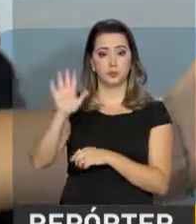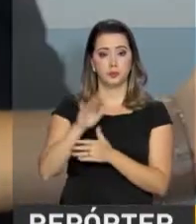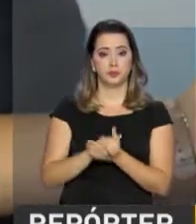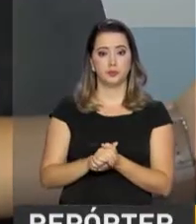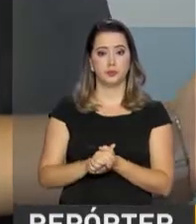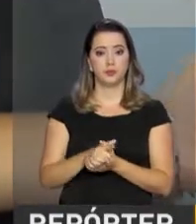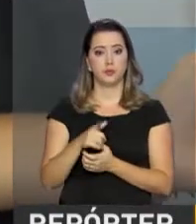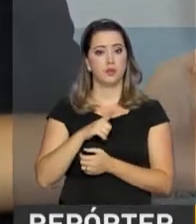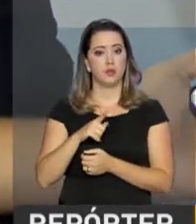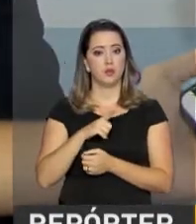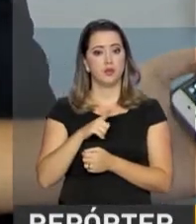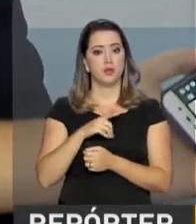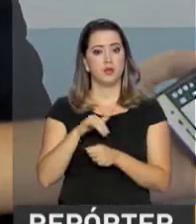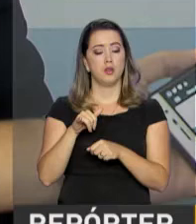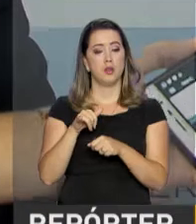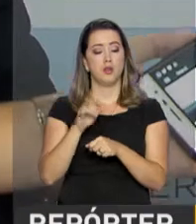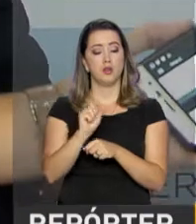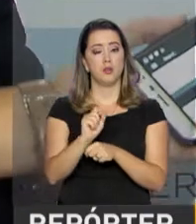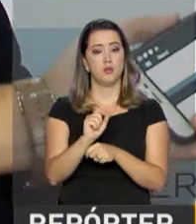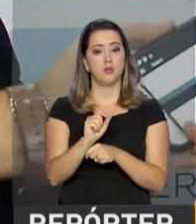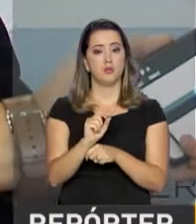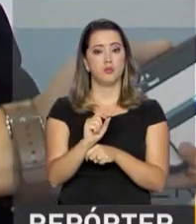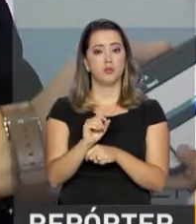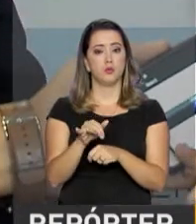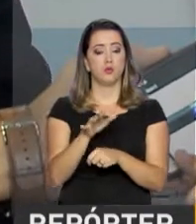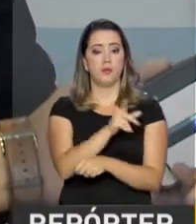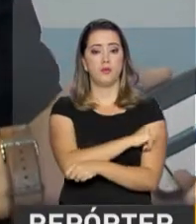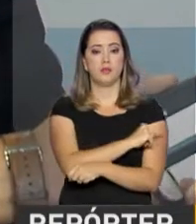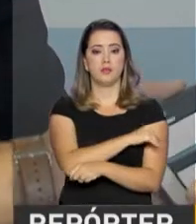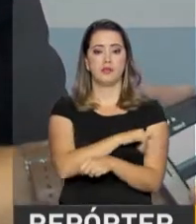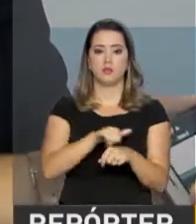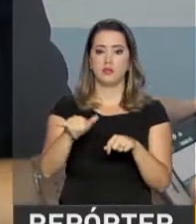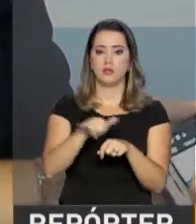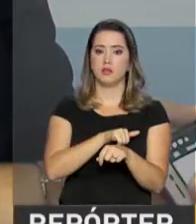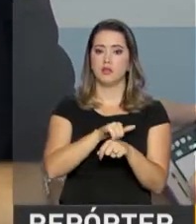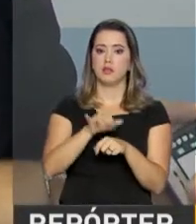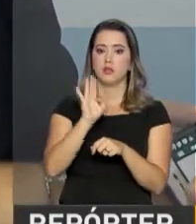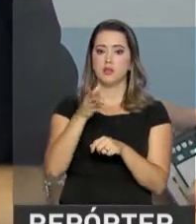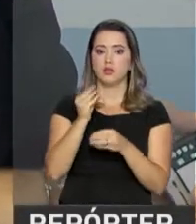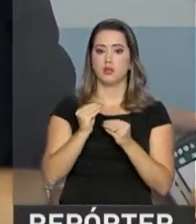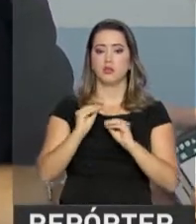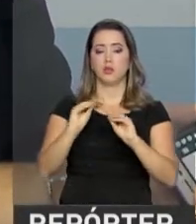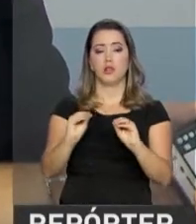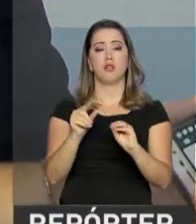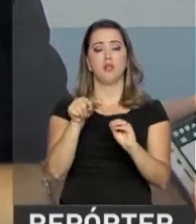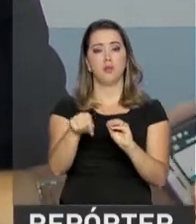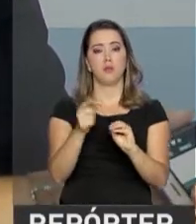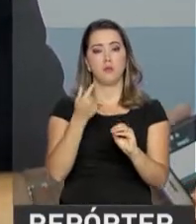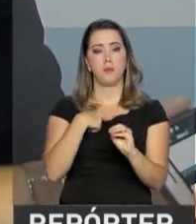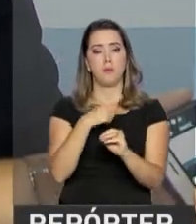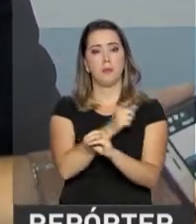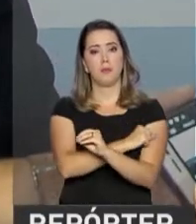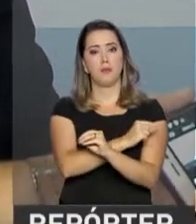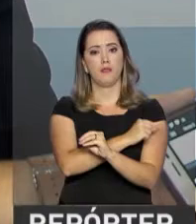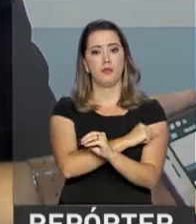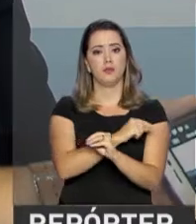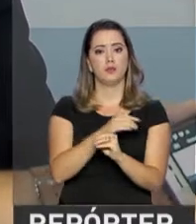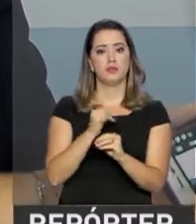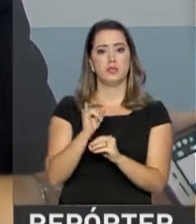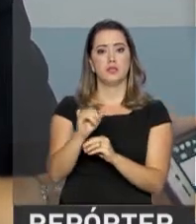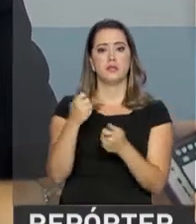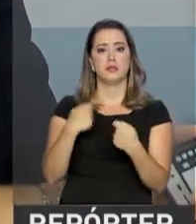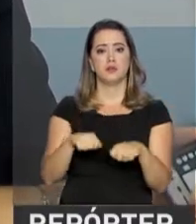estoque estratégico suficientes de vacinas já produzidas para garantir a vacinação se